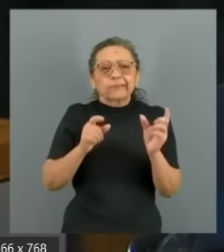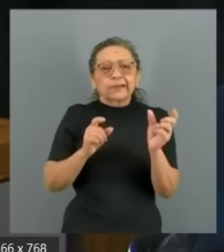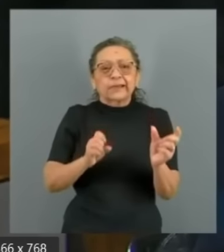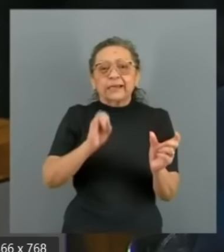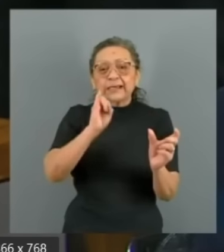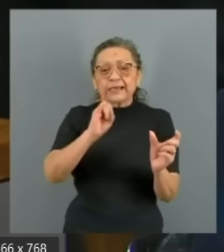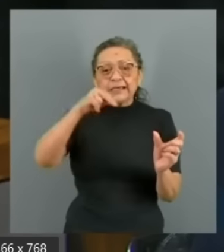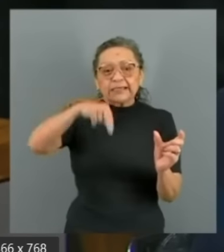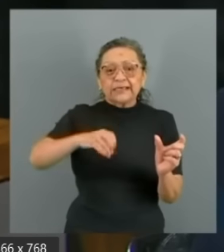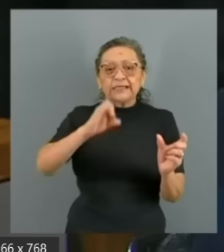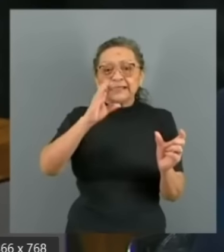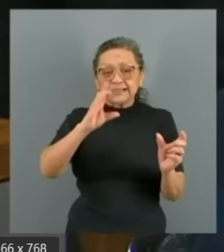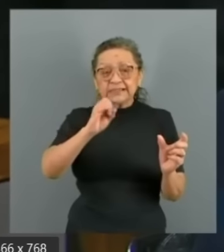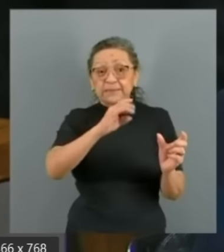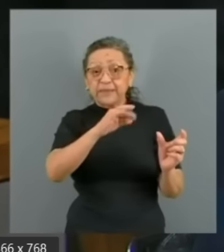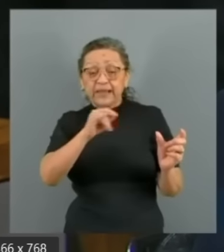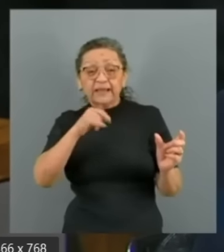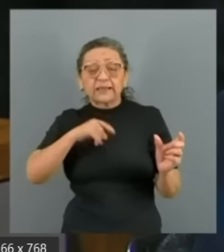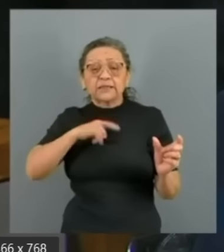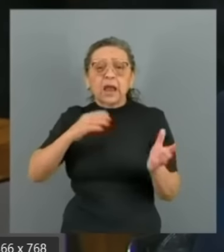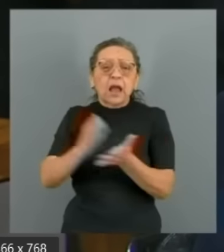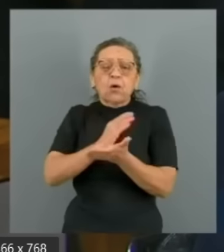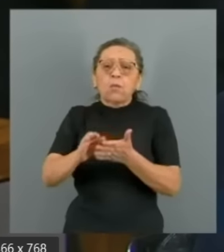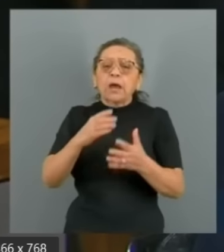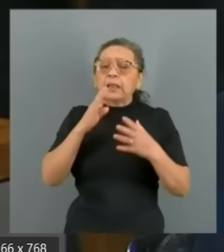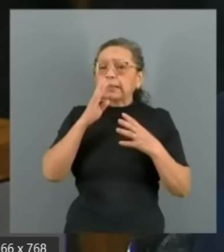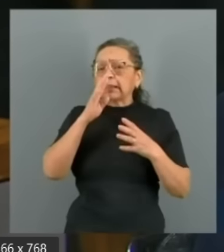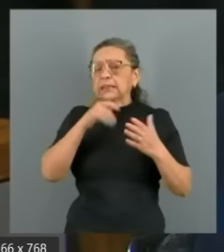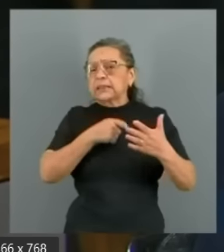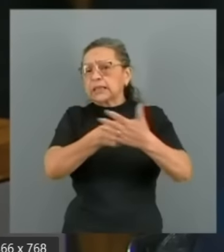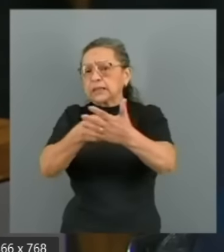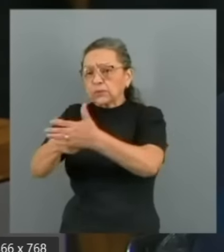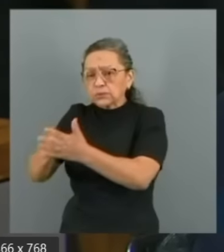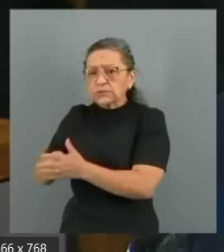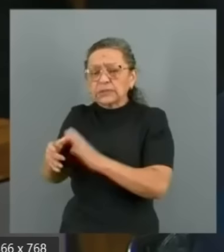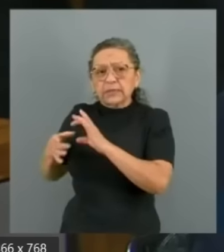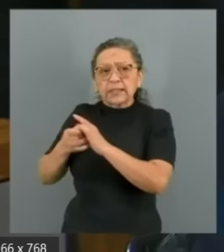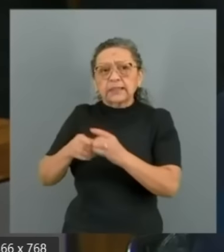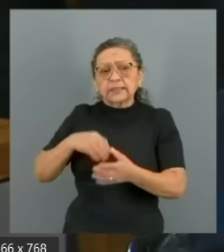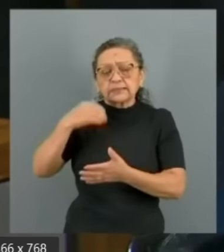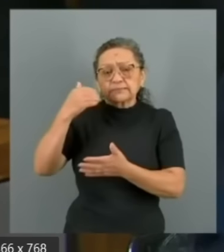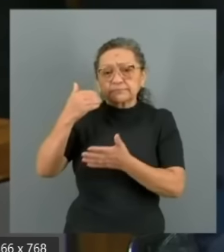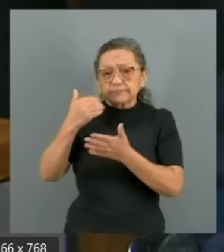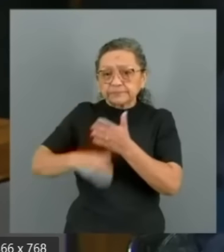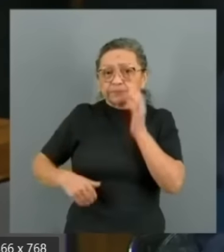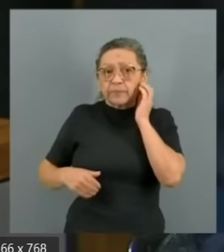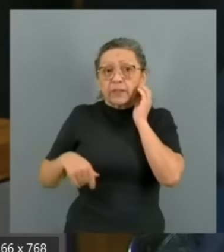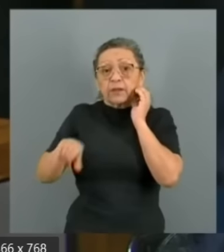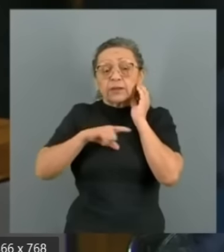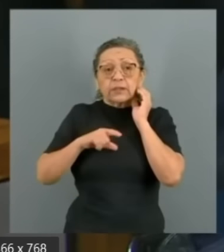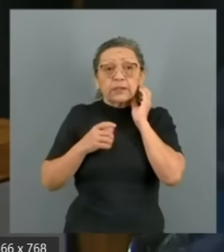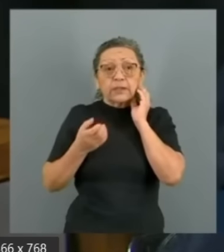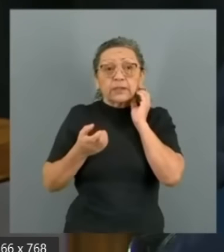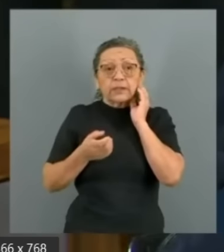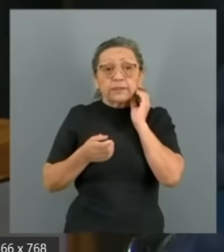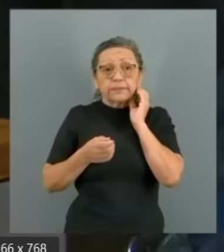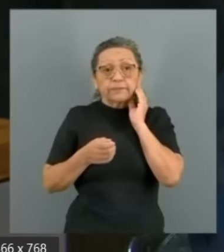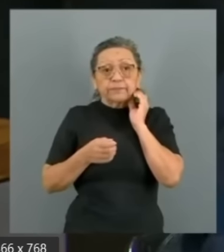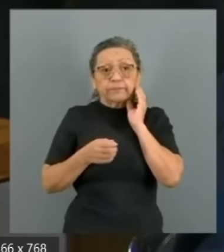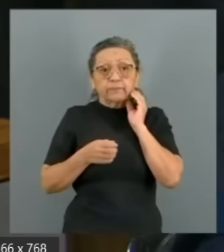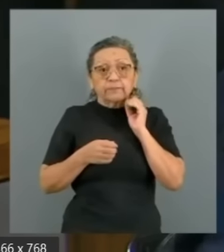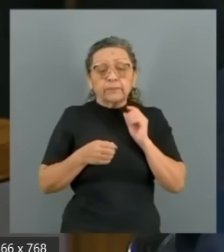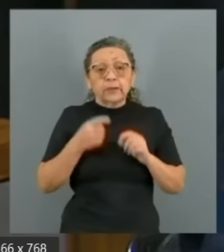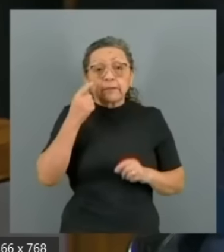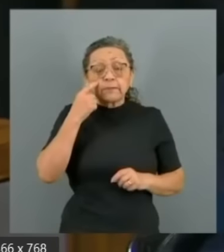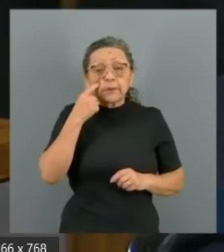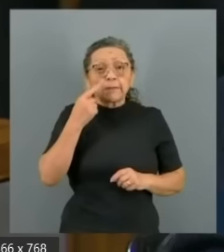algumas denúncias ligadas a contribuições associativas ilegais ou fraudulentas. Eu queria que a comissão botasse o